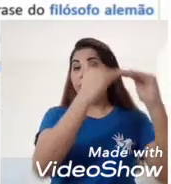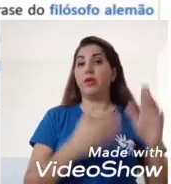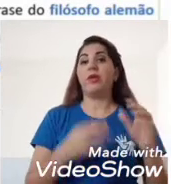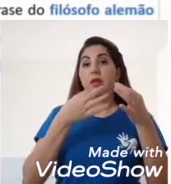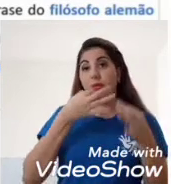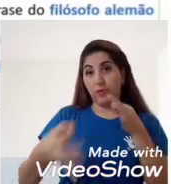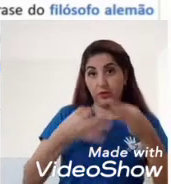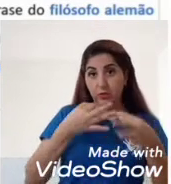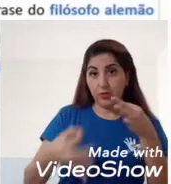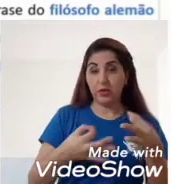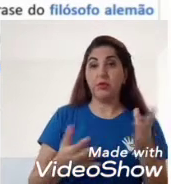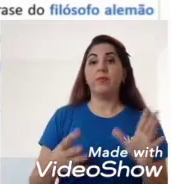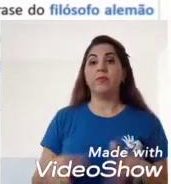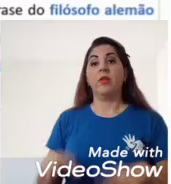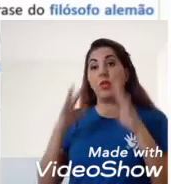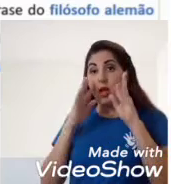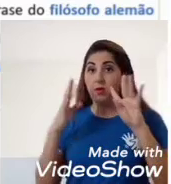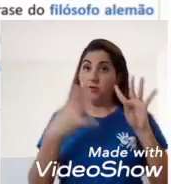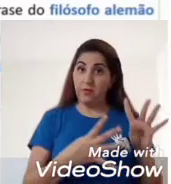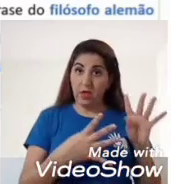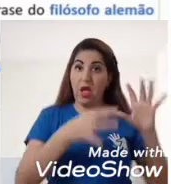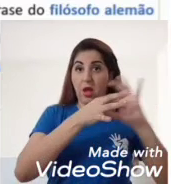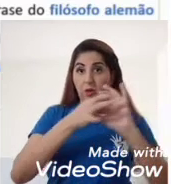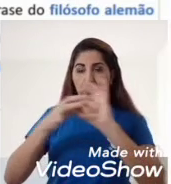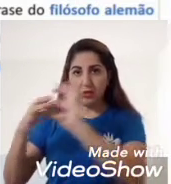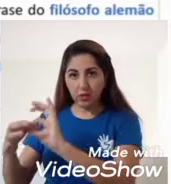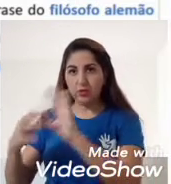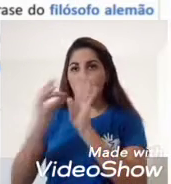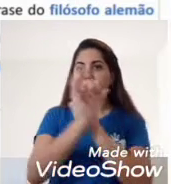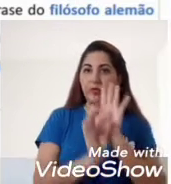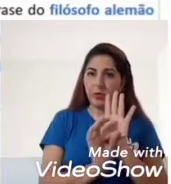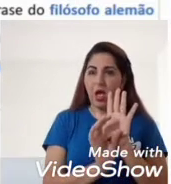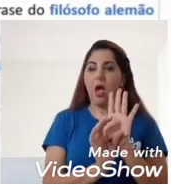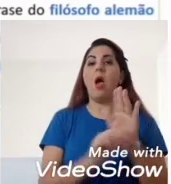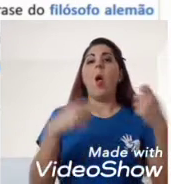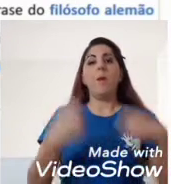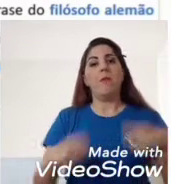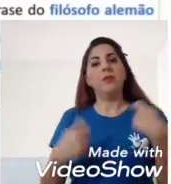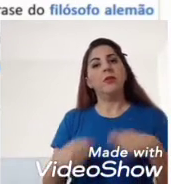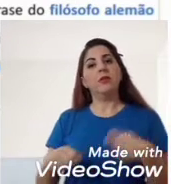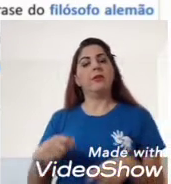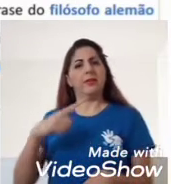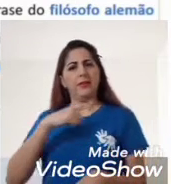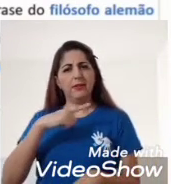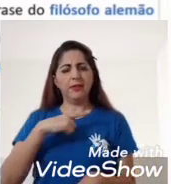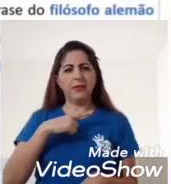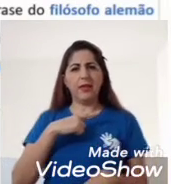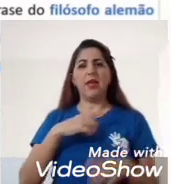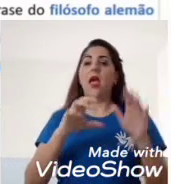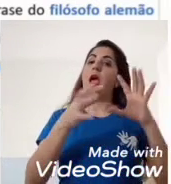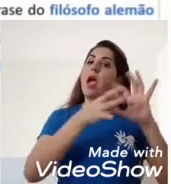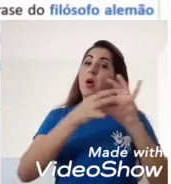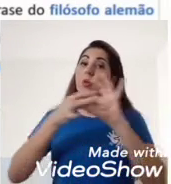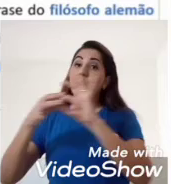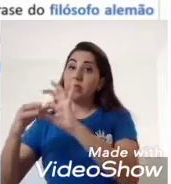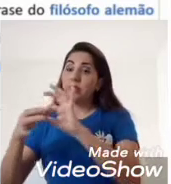competência 4 da redação do Enem, que é a coesão textual, vamos resumir assim, é preciso que haja um momento